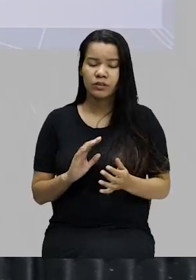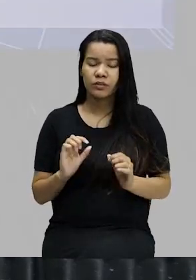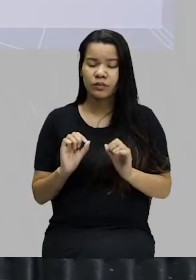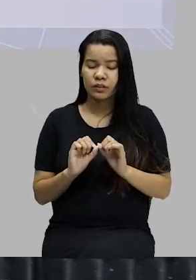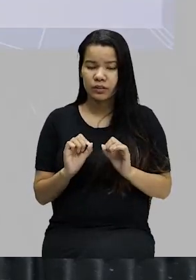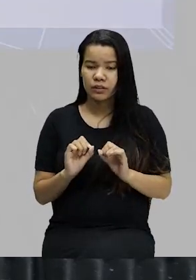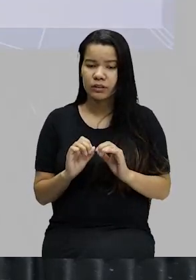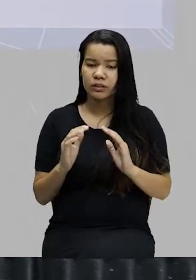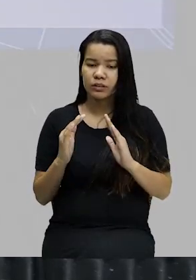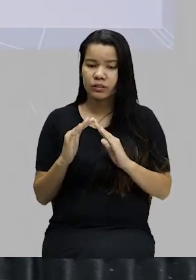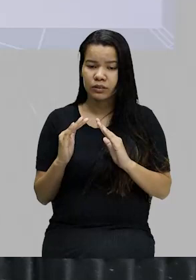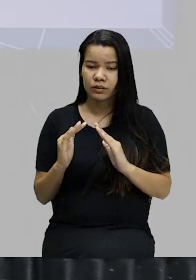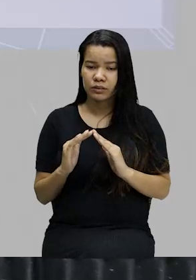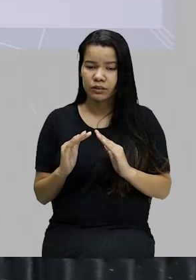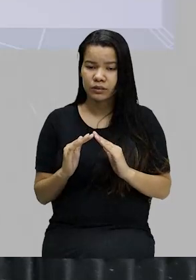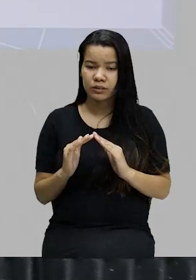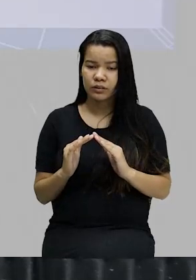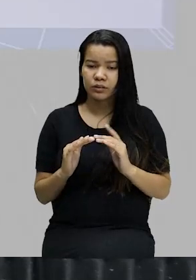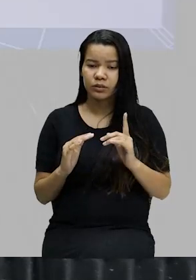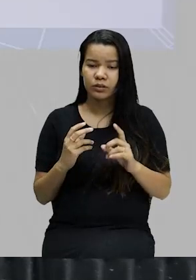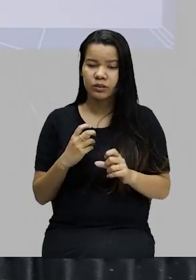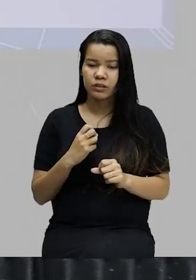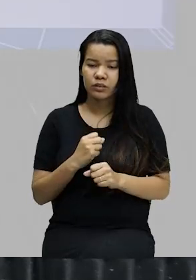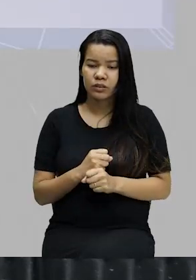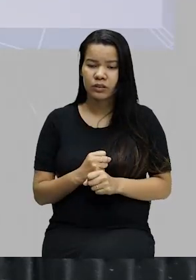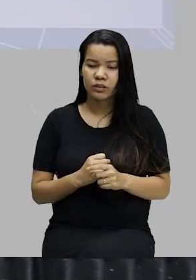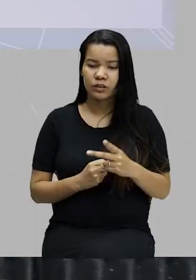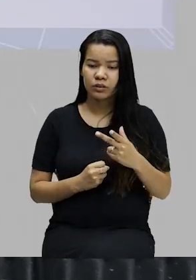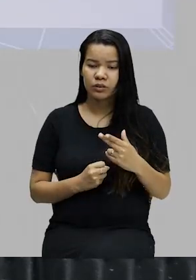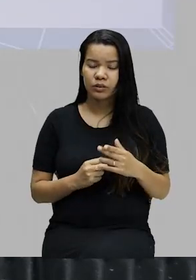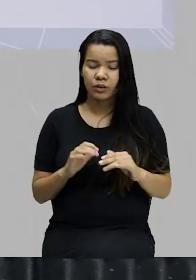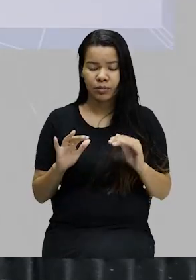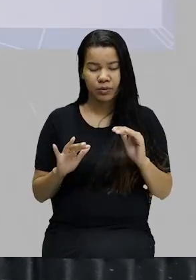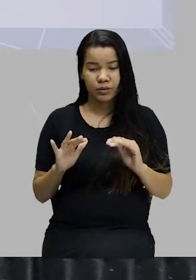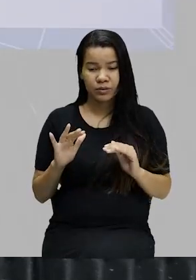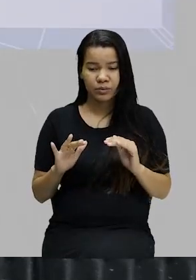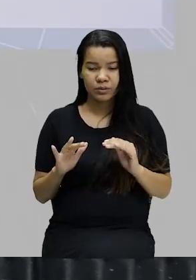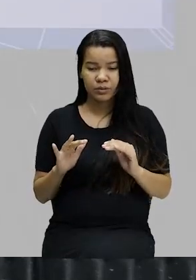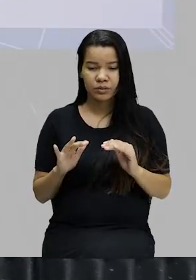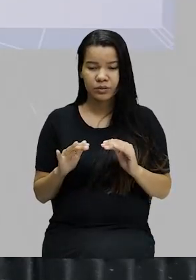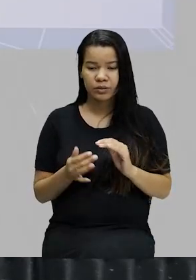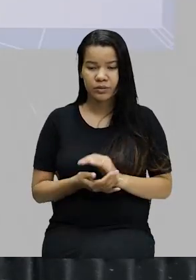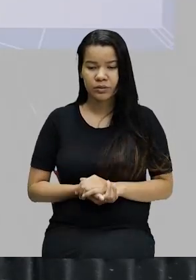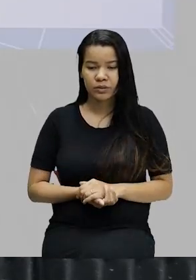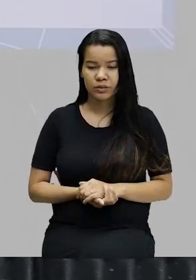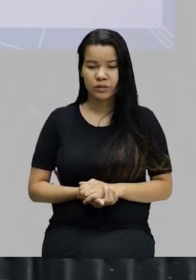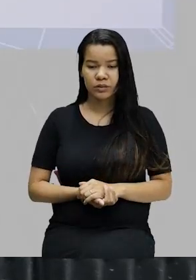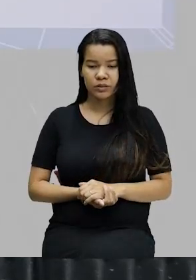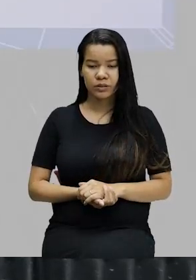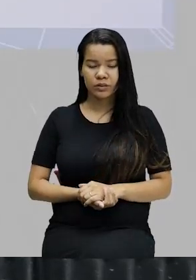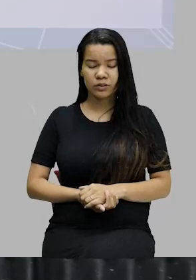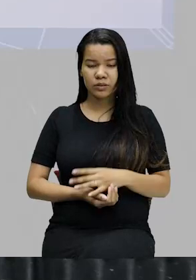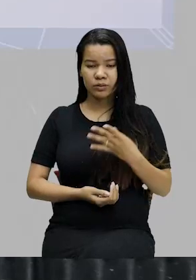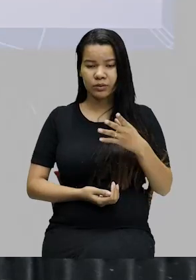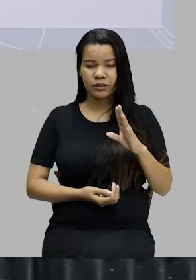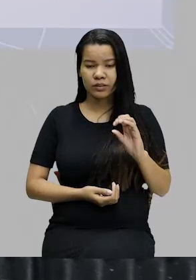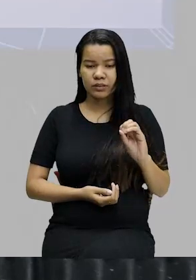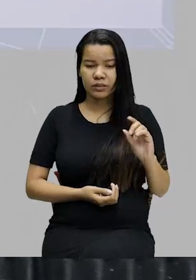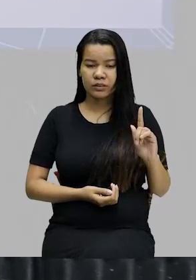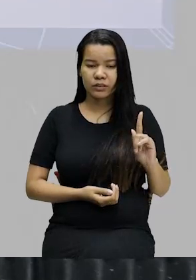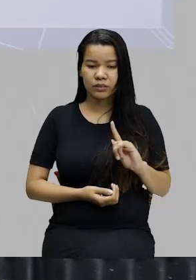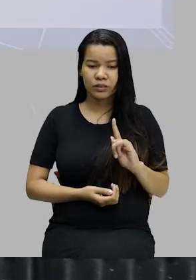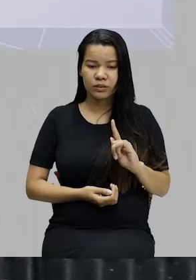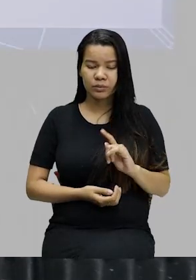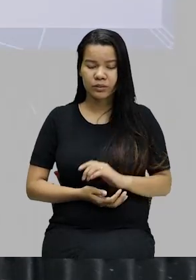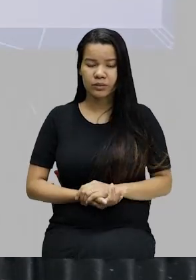casa. Fazendo esse cálculo, o resultado vai ser aproximadamente, um valor bem próximo, 40